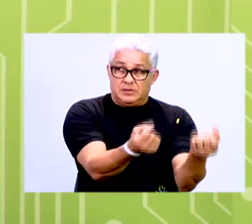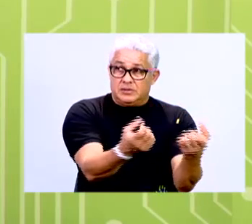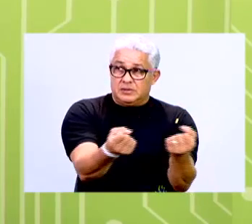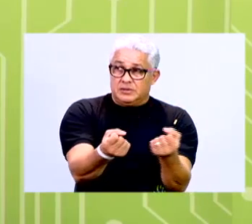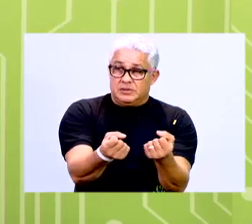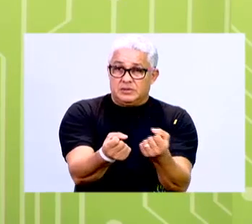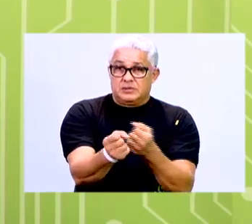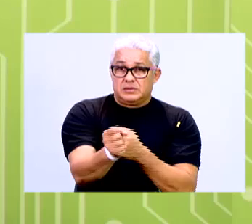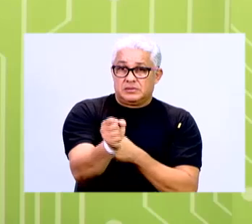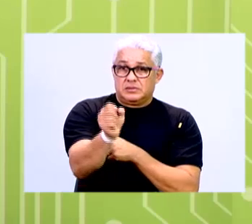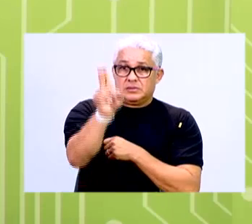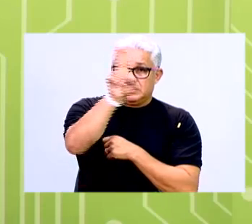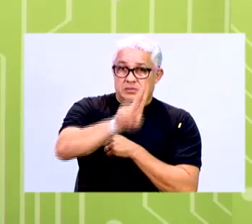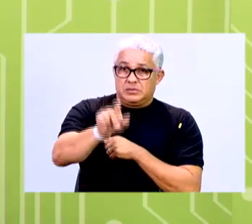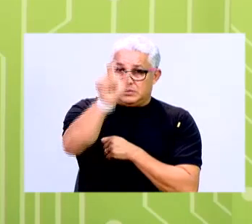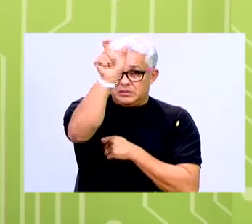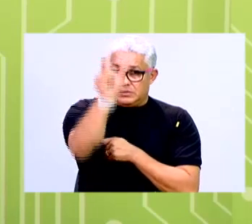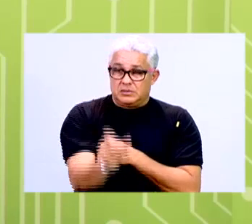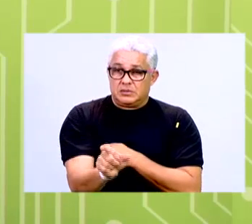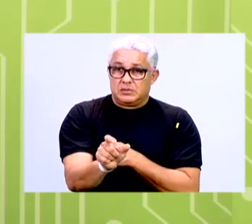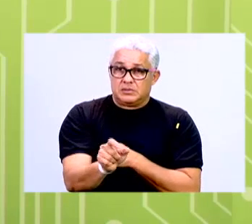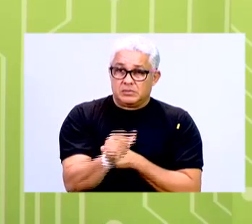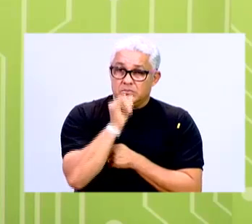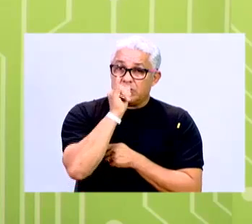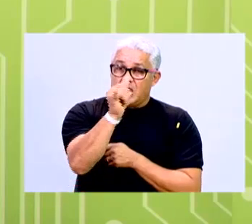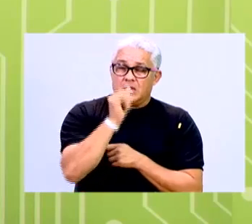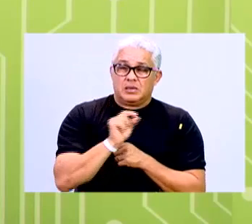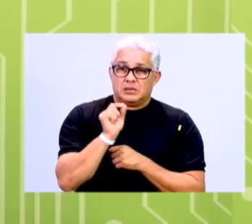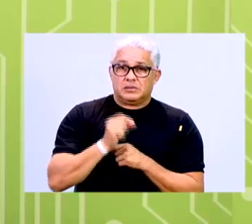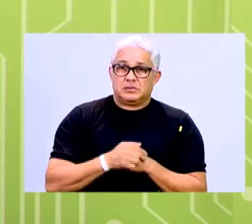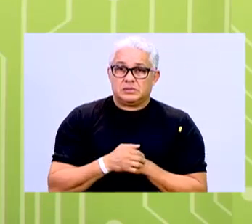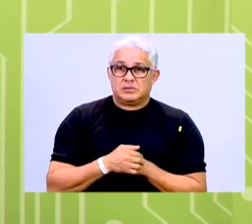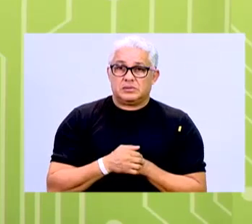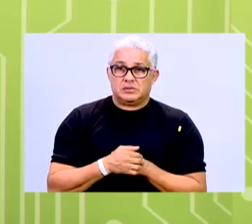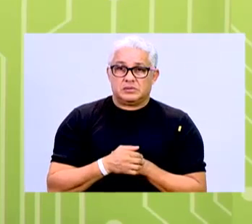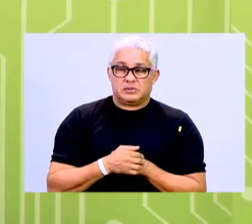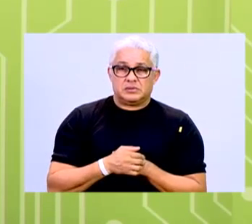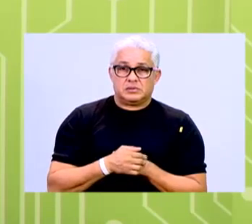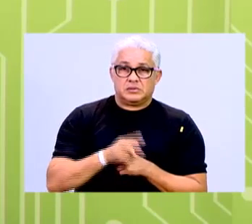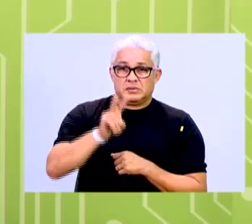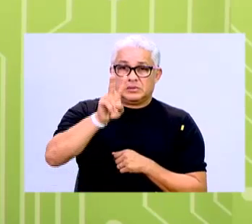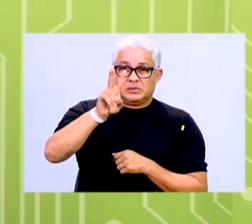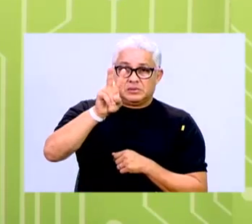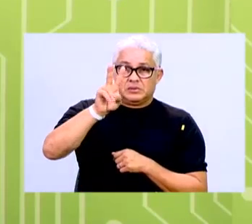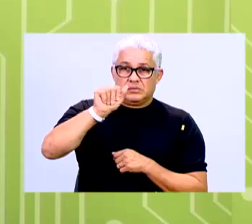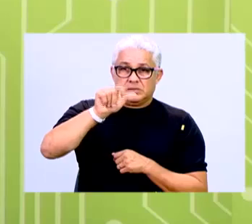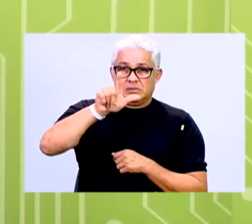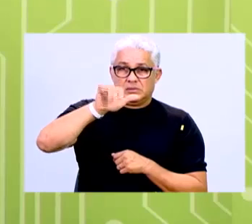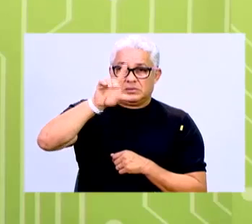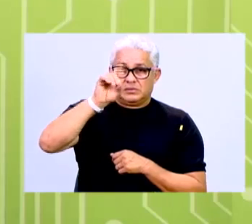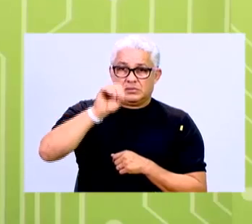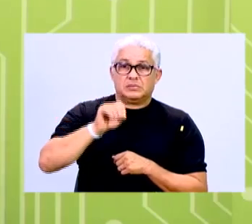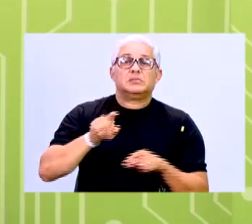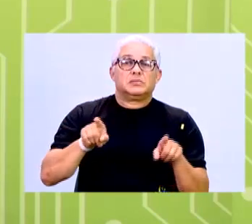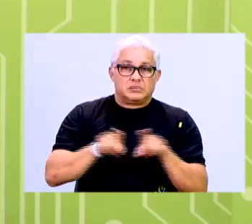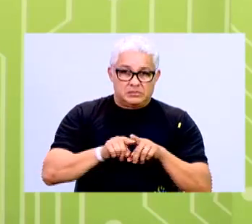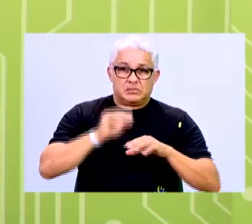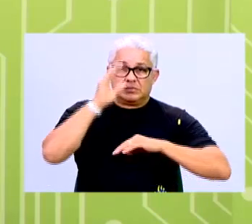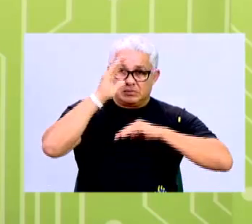o usuário que deve dizer que o requisito é válido. O desenvolvedor também tem